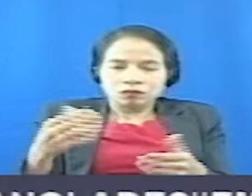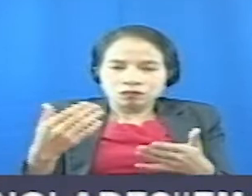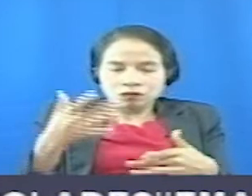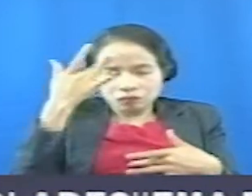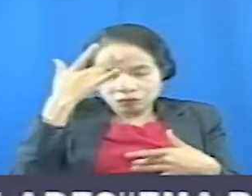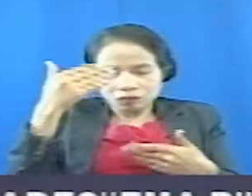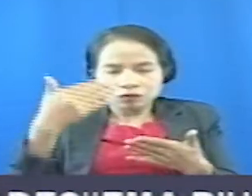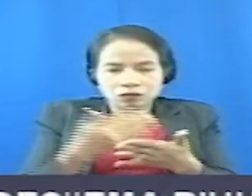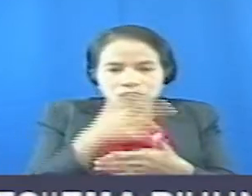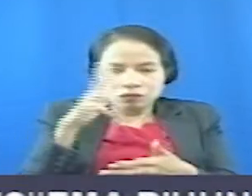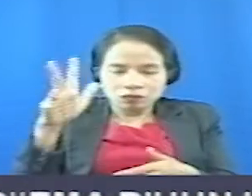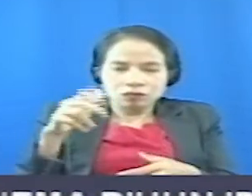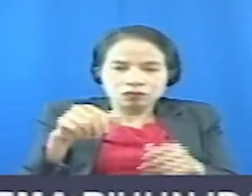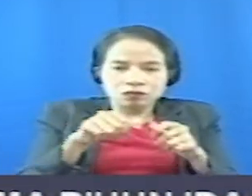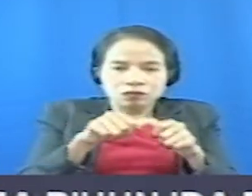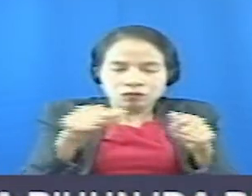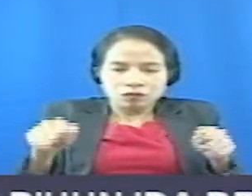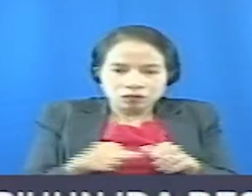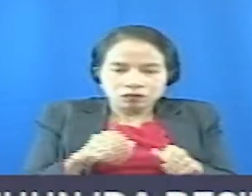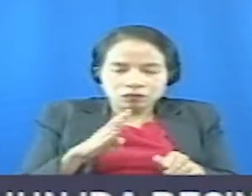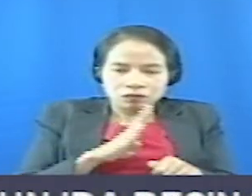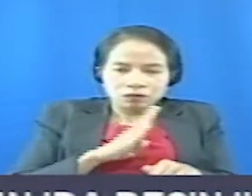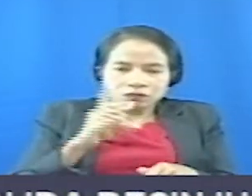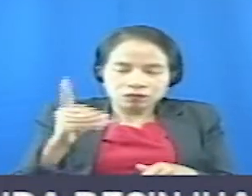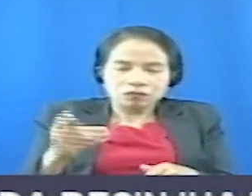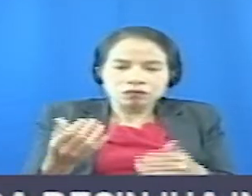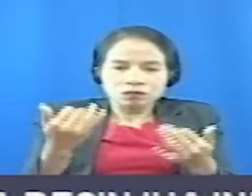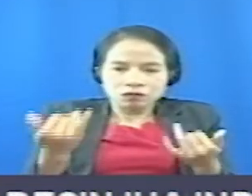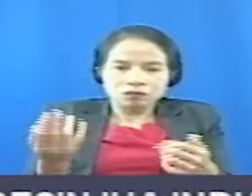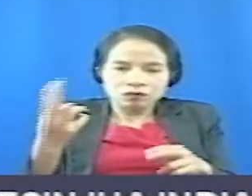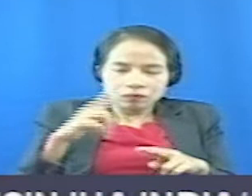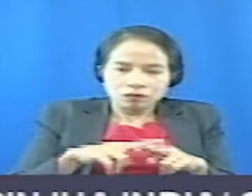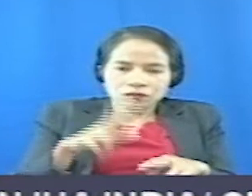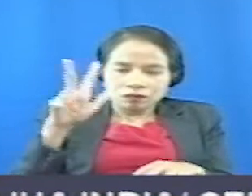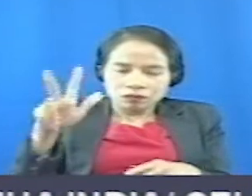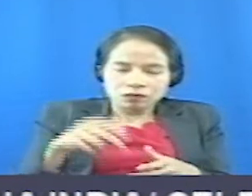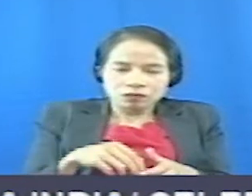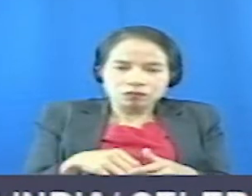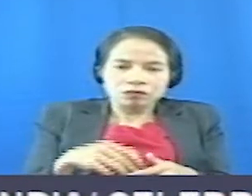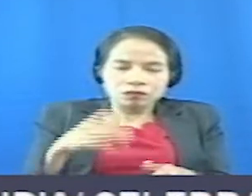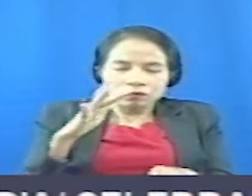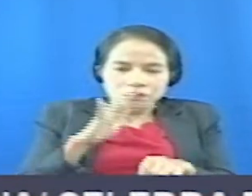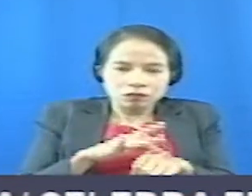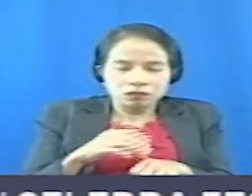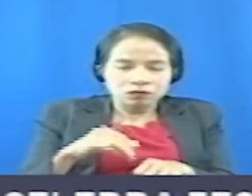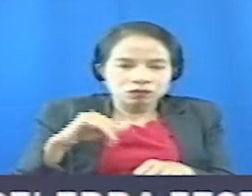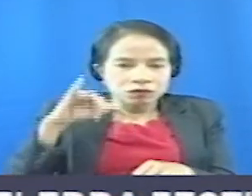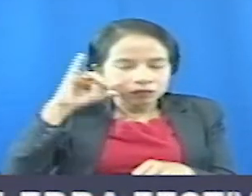Claran, por sei que ida, hoje aumenta tan na tolo, nessa contacto com esse caso de Horsei